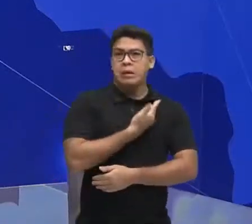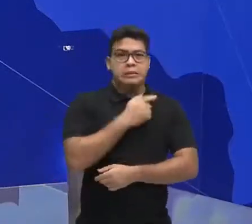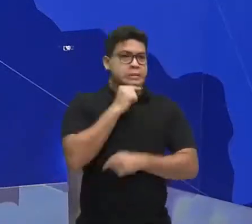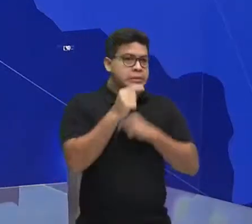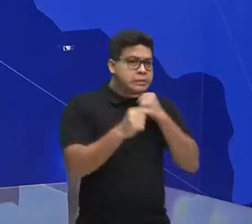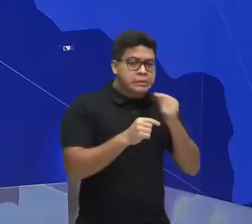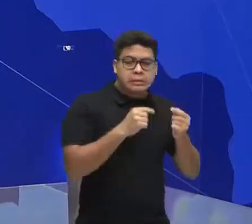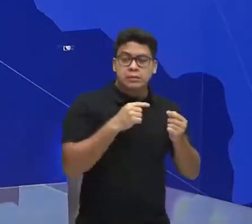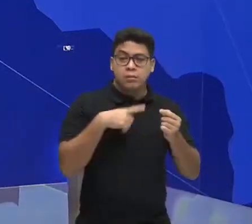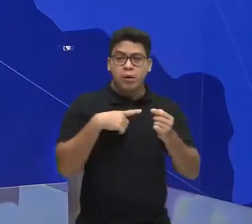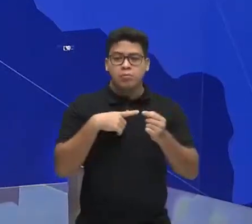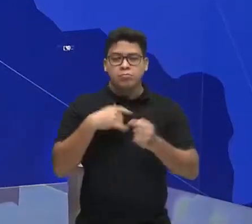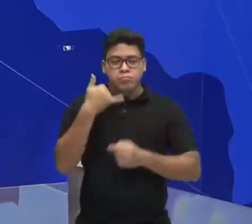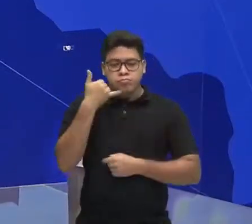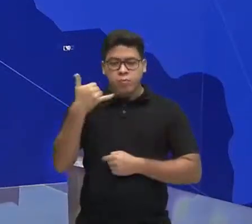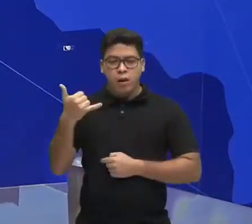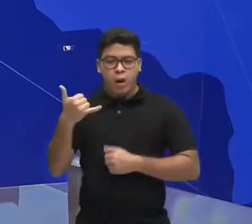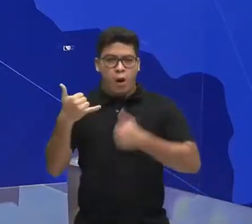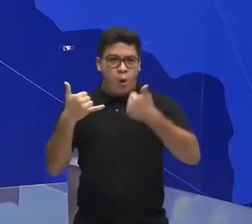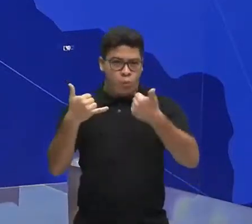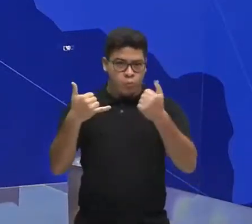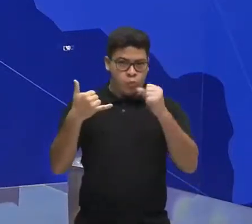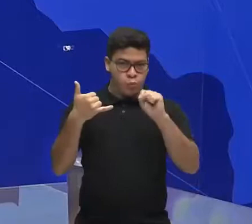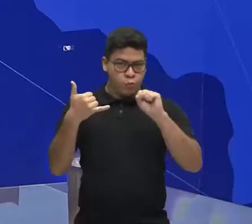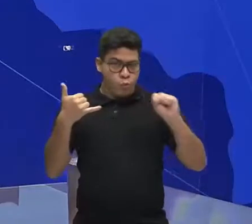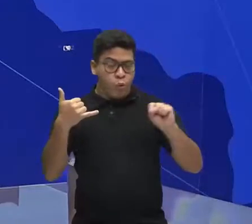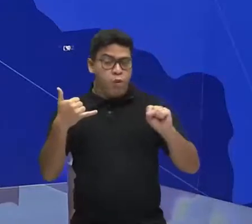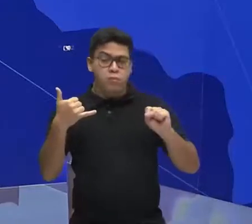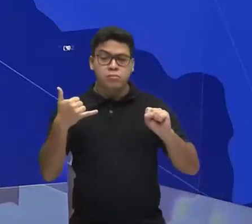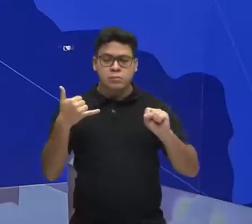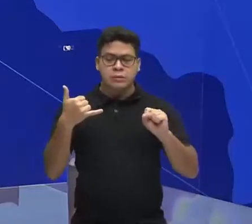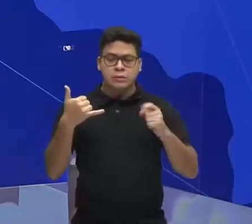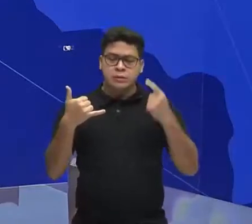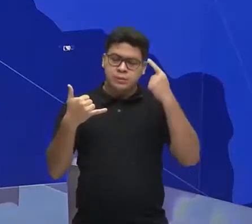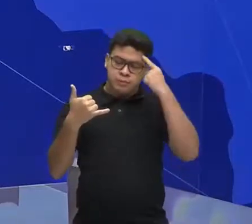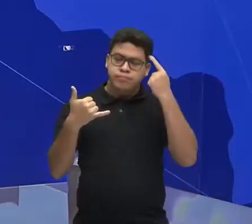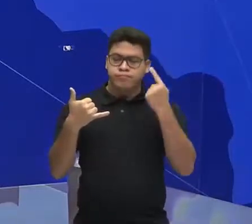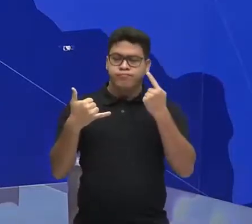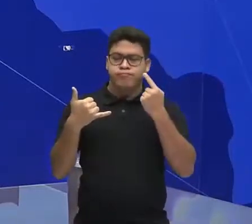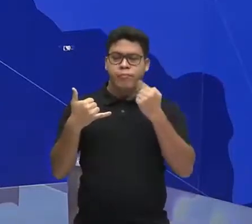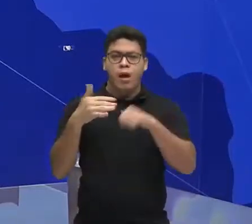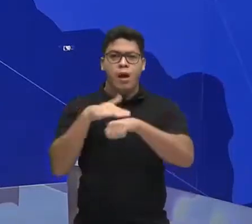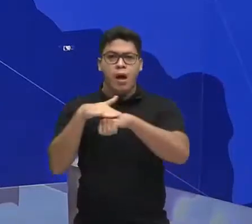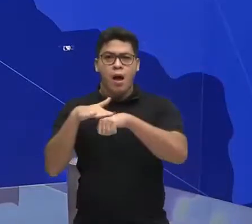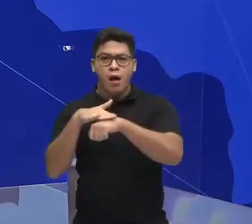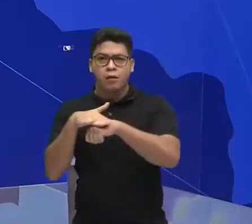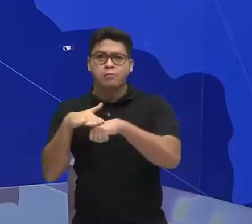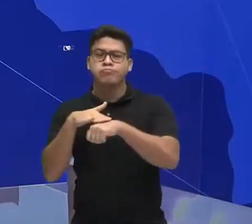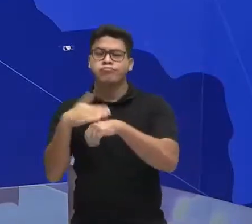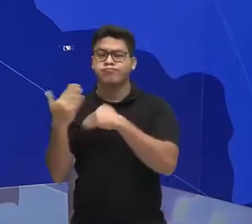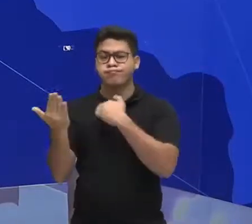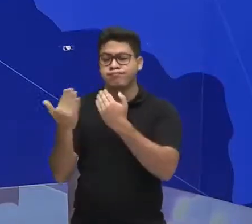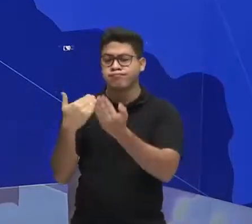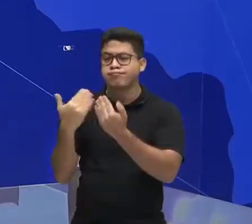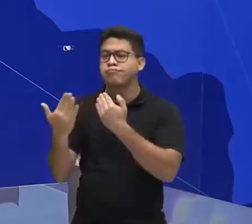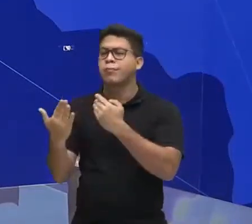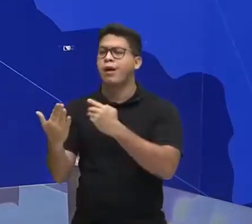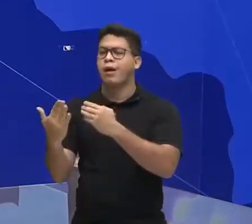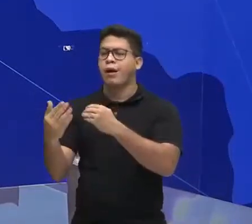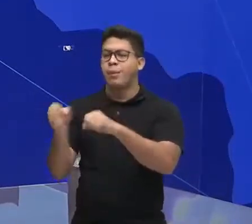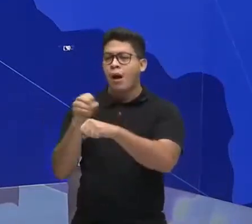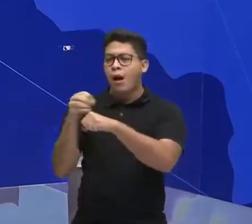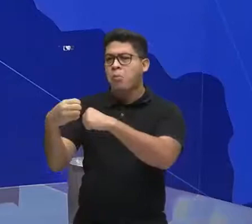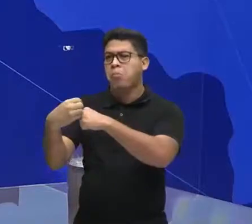para o 188 e ali vai ter alguém à sua espera para te atender, para te orientar, para